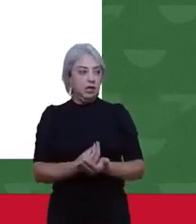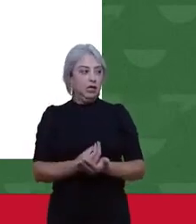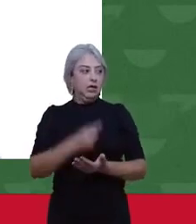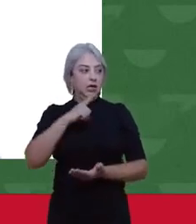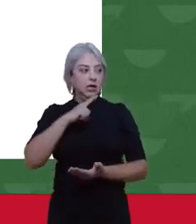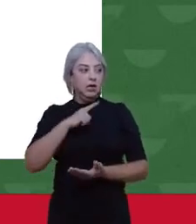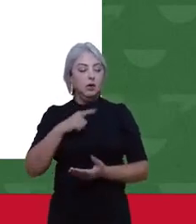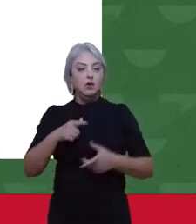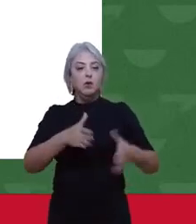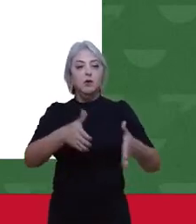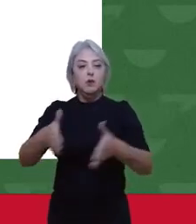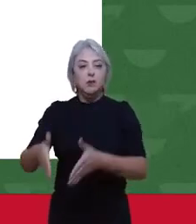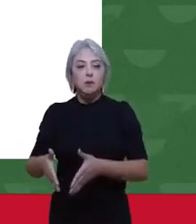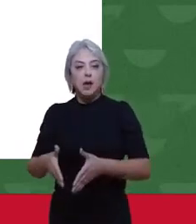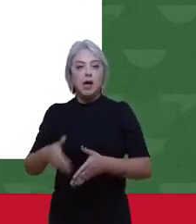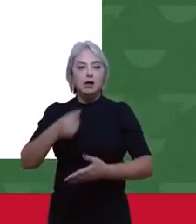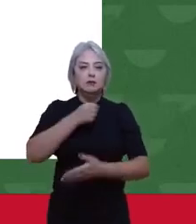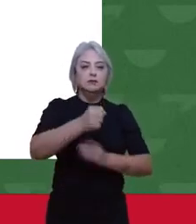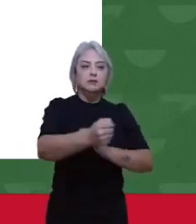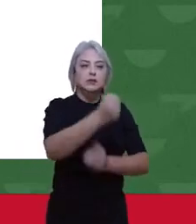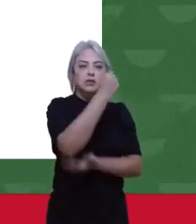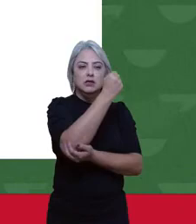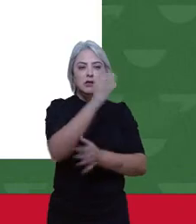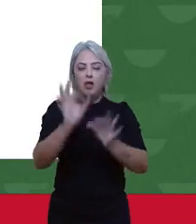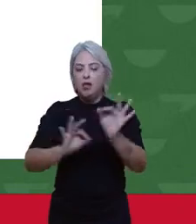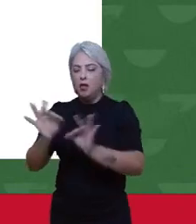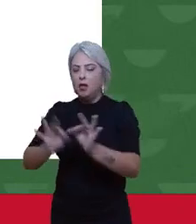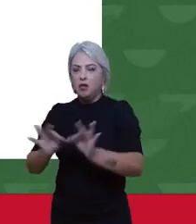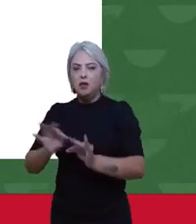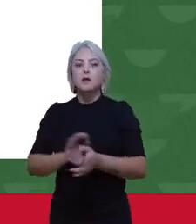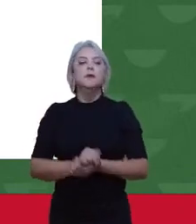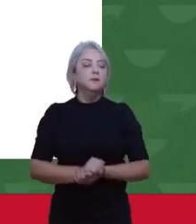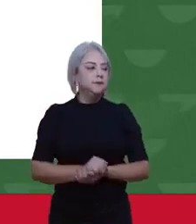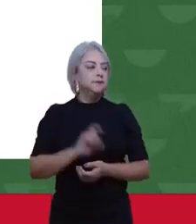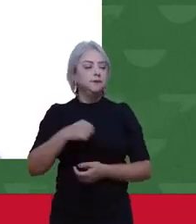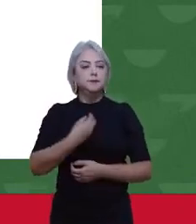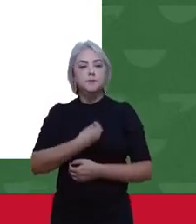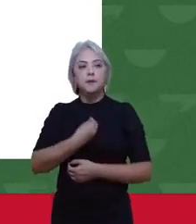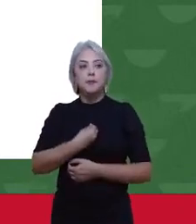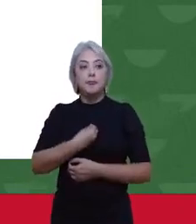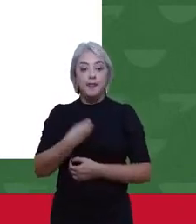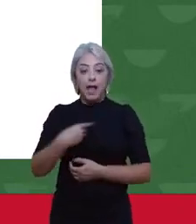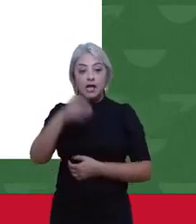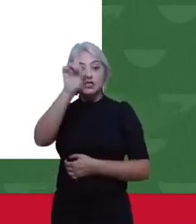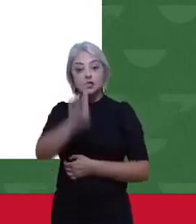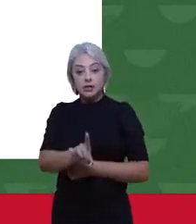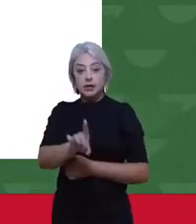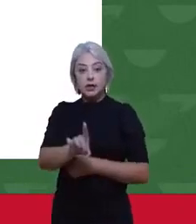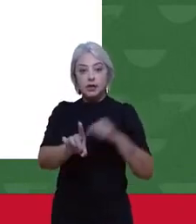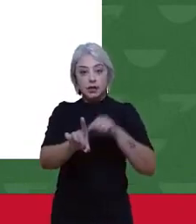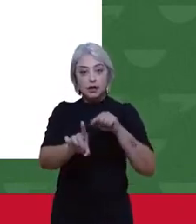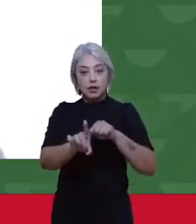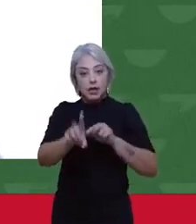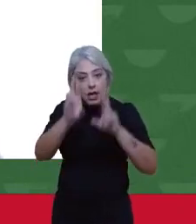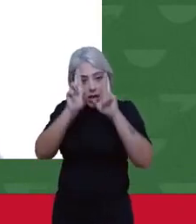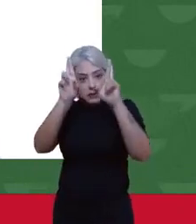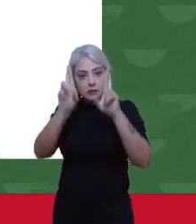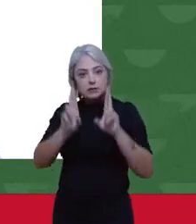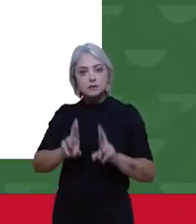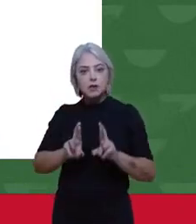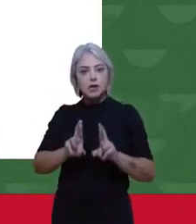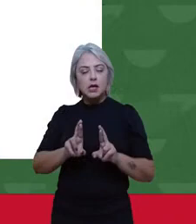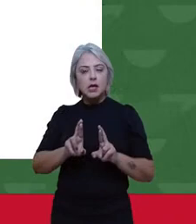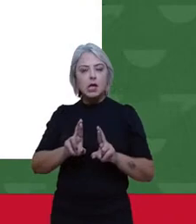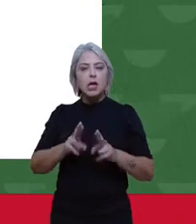gente ocupar, ser ativista, de se organizar, de reivindicar direitos, não é privilégio, é direitos, é de reivindicar respeito, não